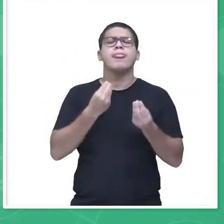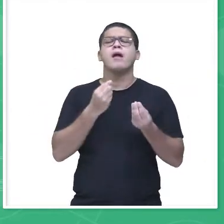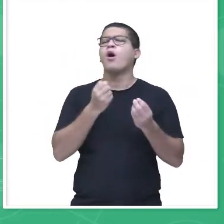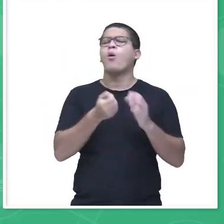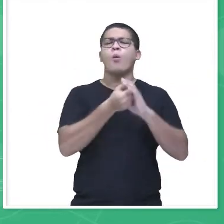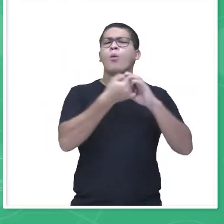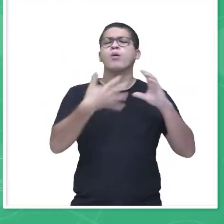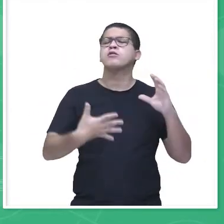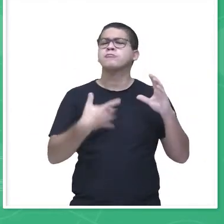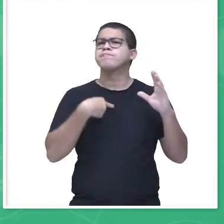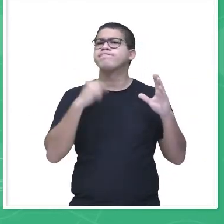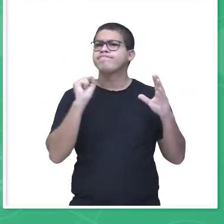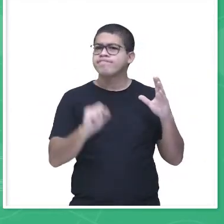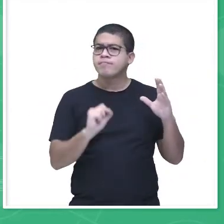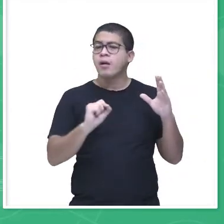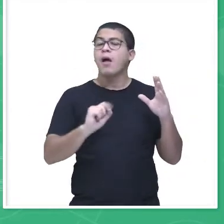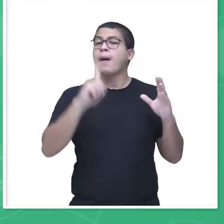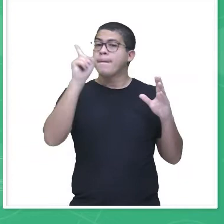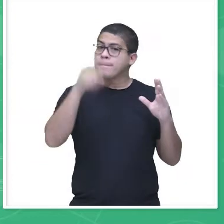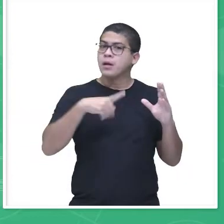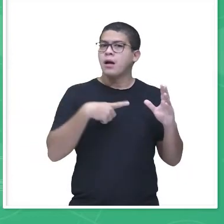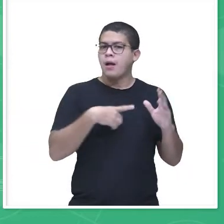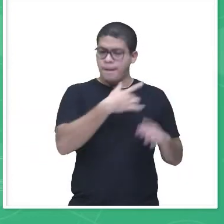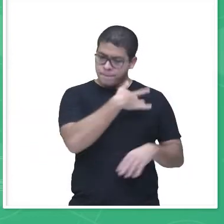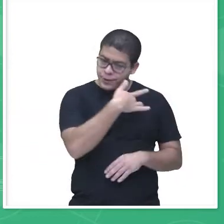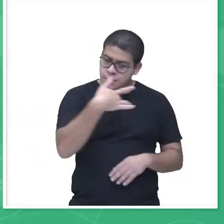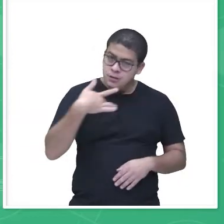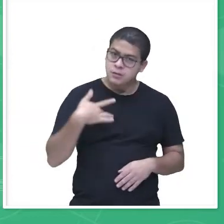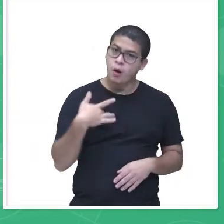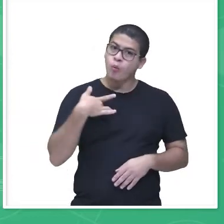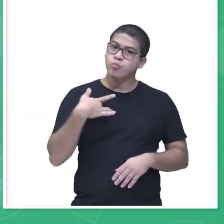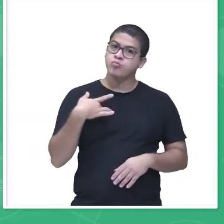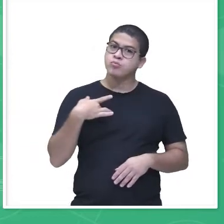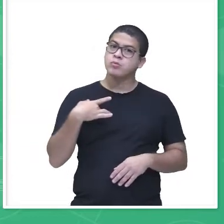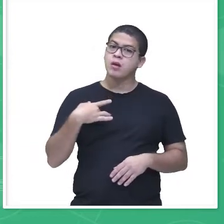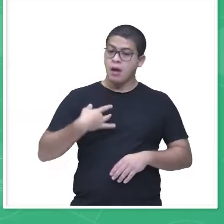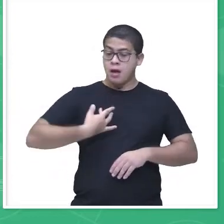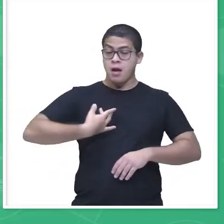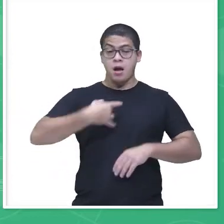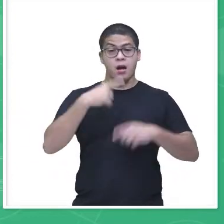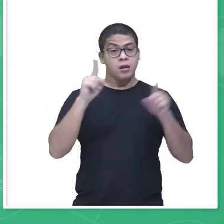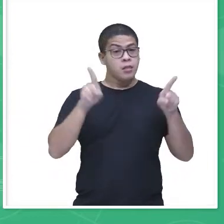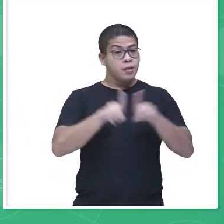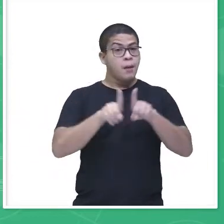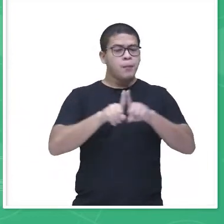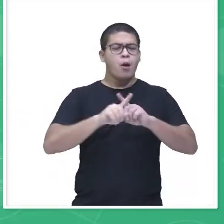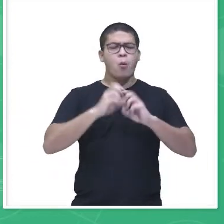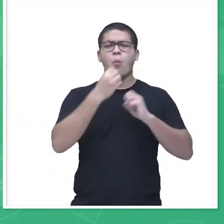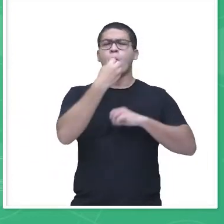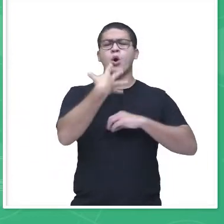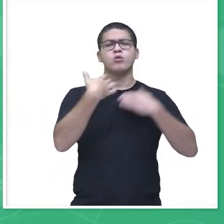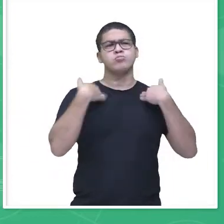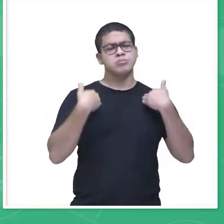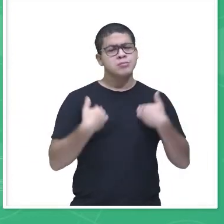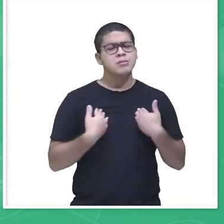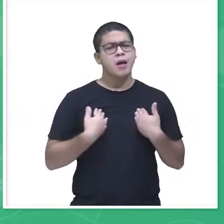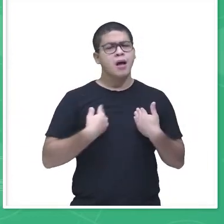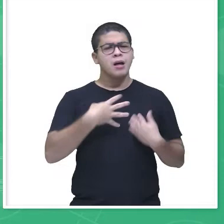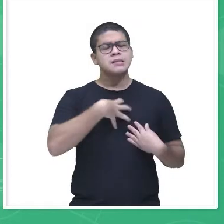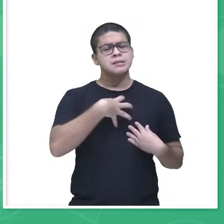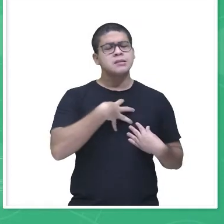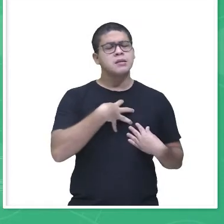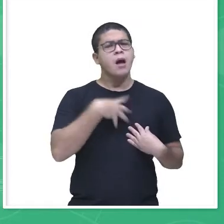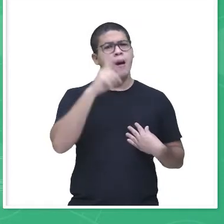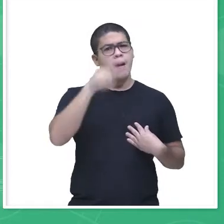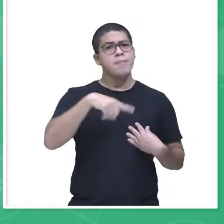humanos, visando o seu bem-estar e a saúde perfeita. Então vejam que é um conjunto